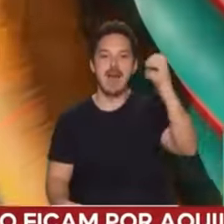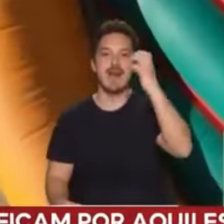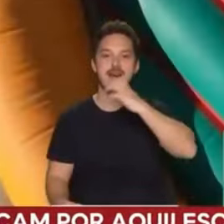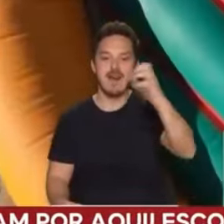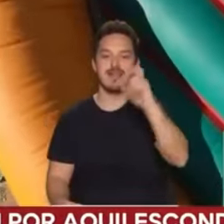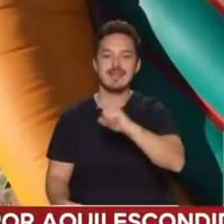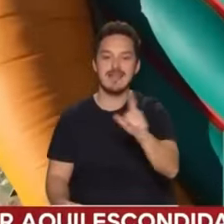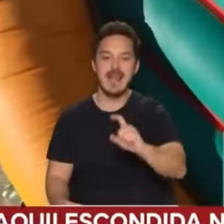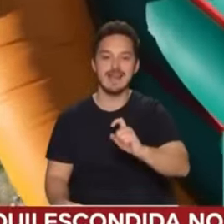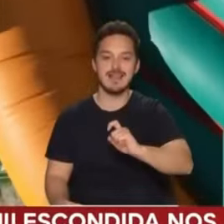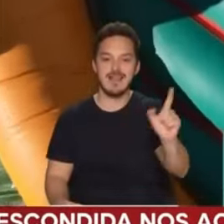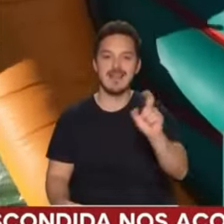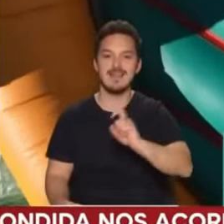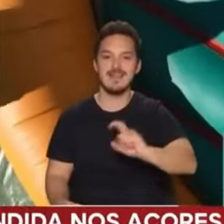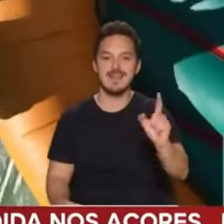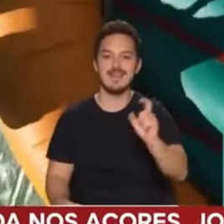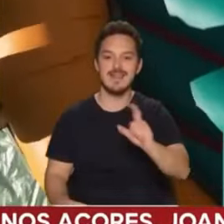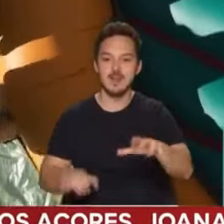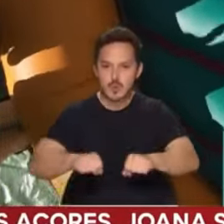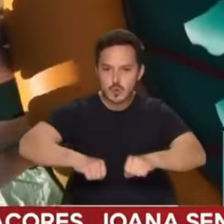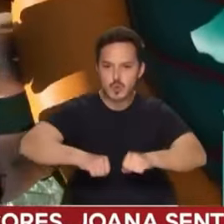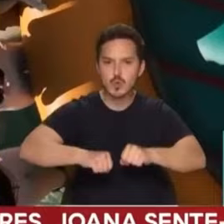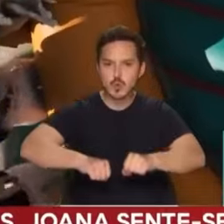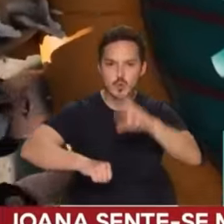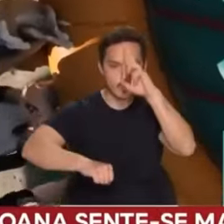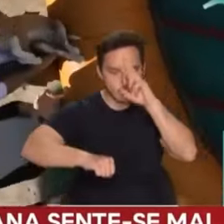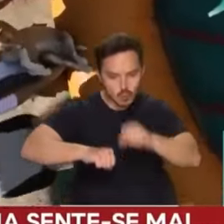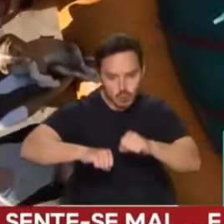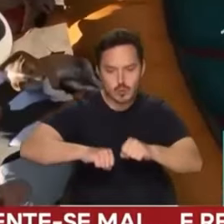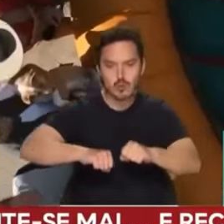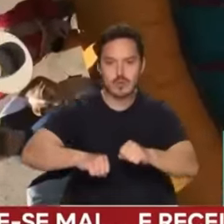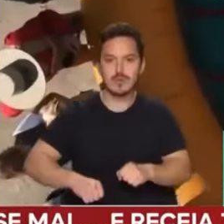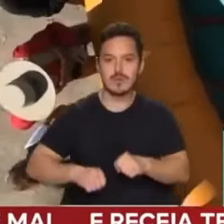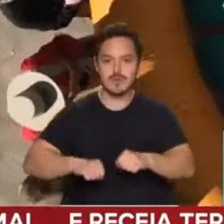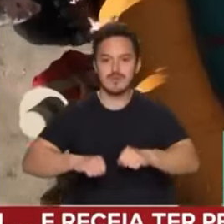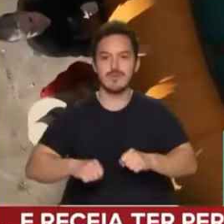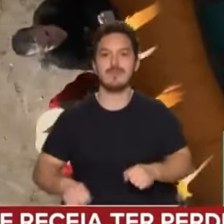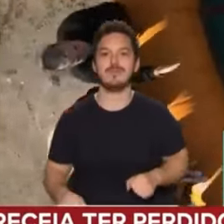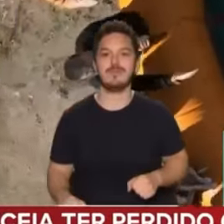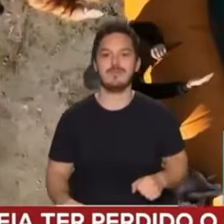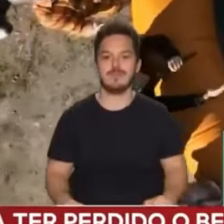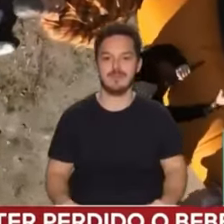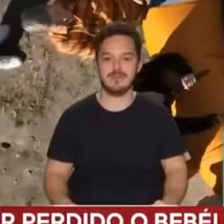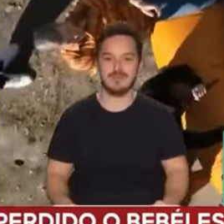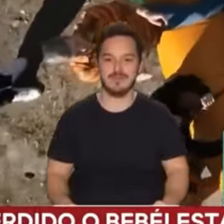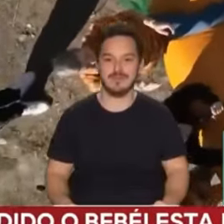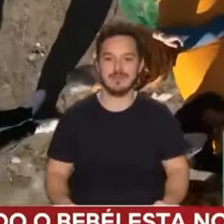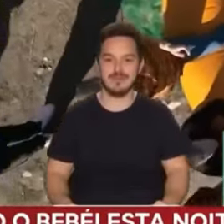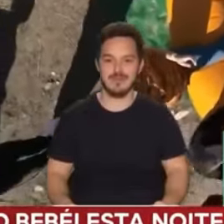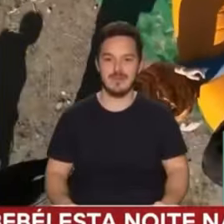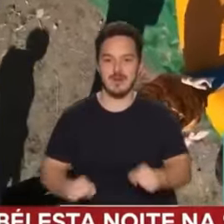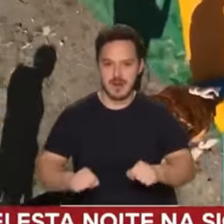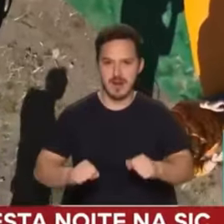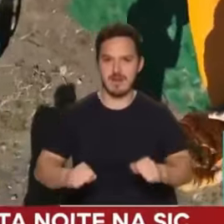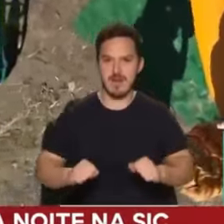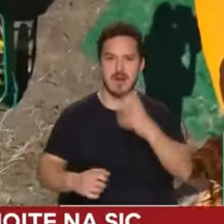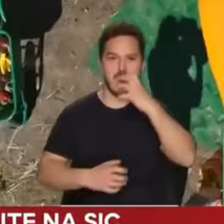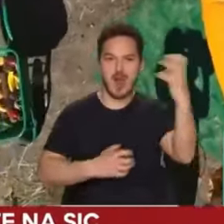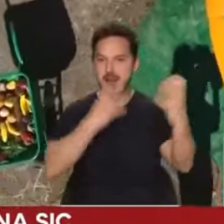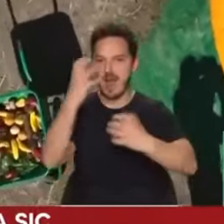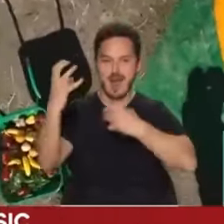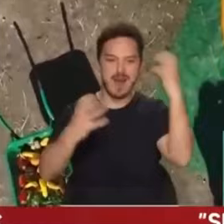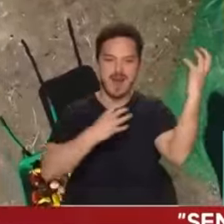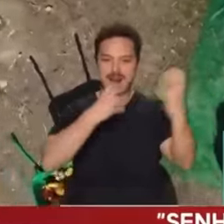cuidado segura p segura bem segura apta a perna